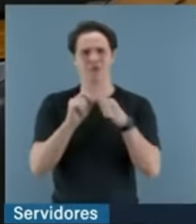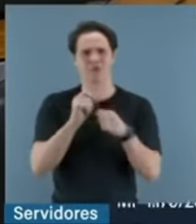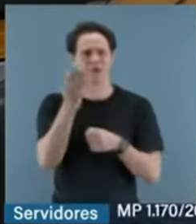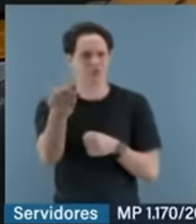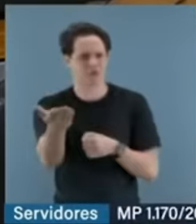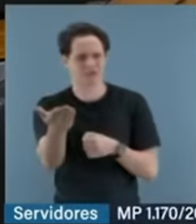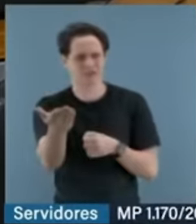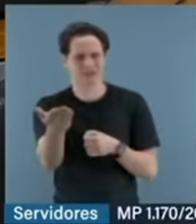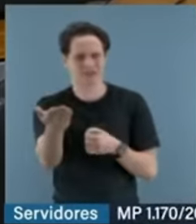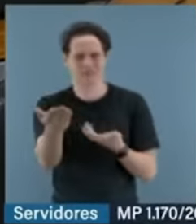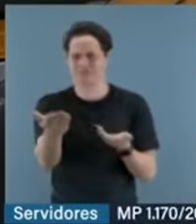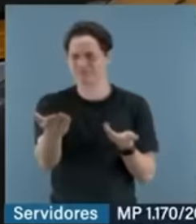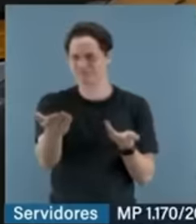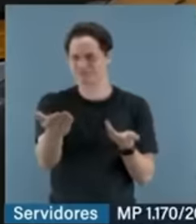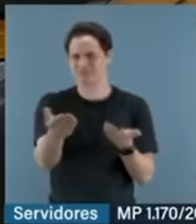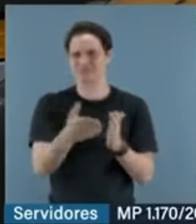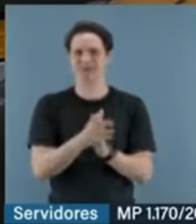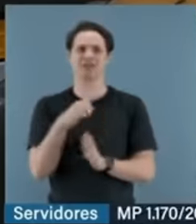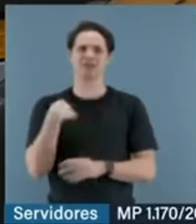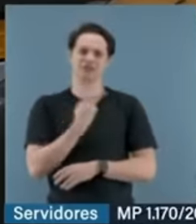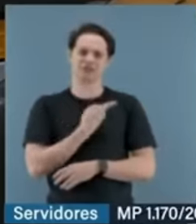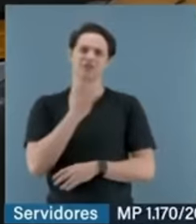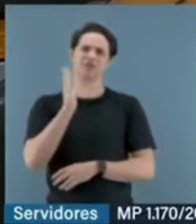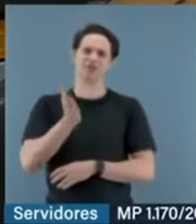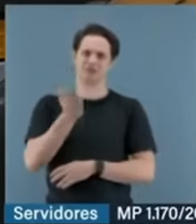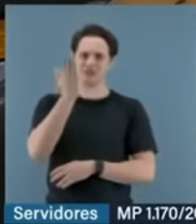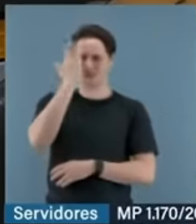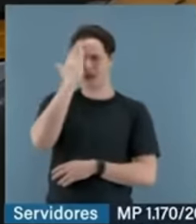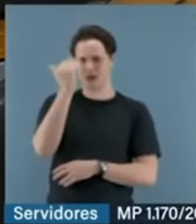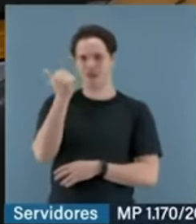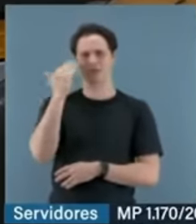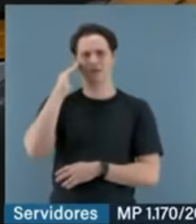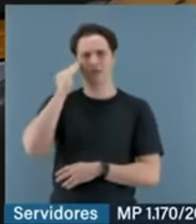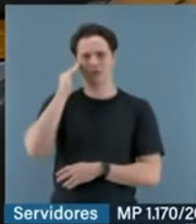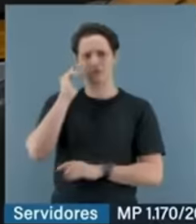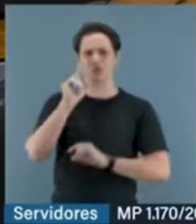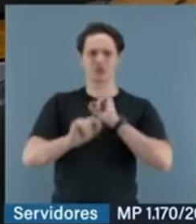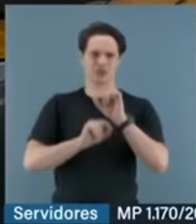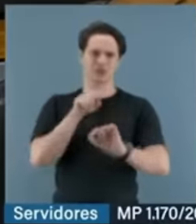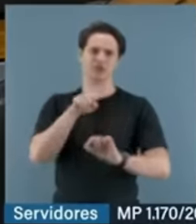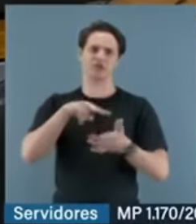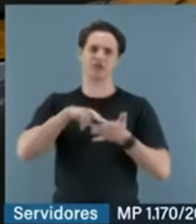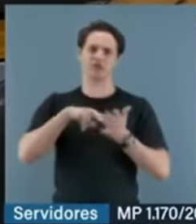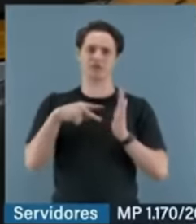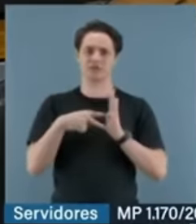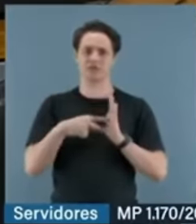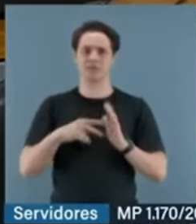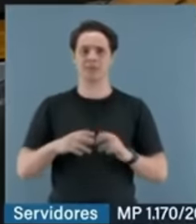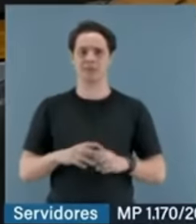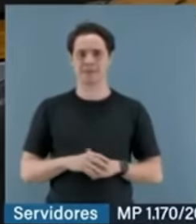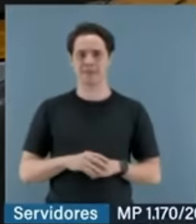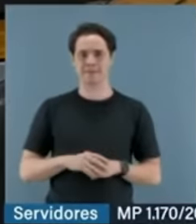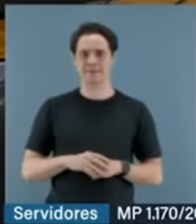ser feito para quem vendeu. Mas, enfim, a gente já sabe, já entende mais ou menos o que, que tudo isso significa.